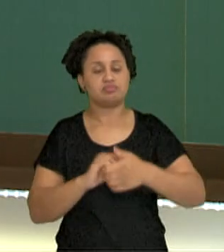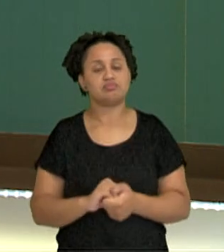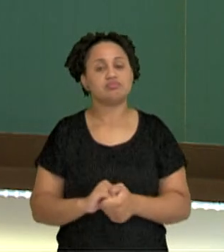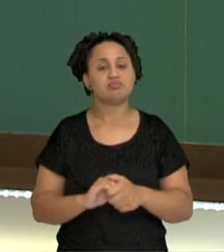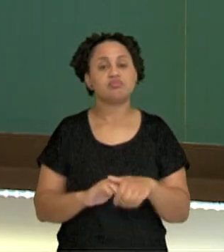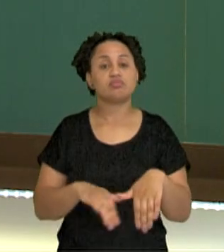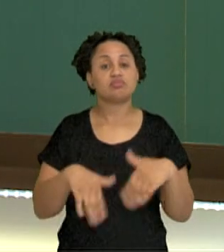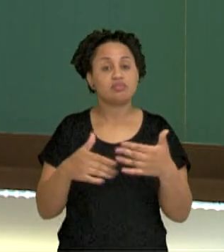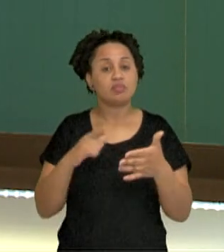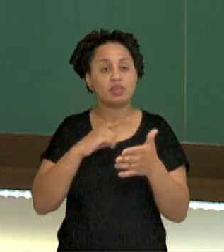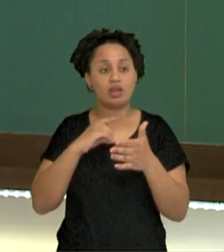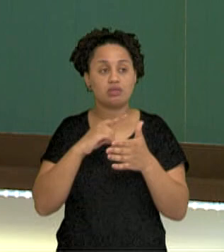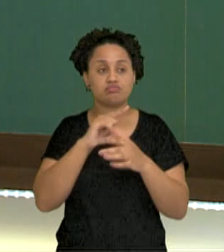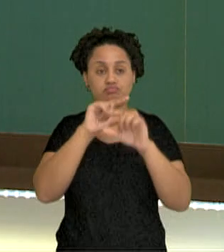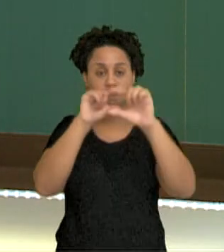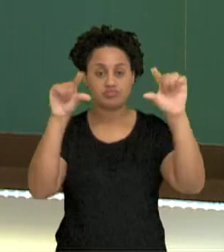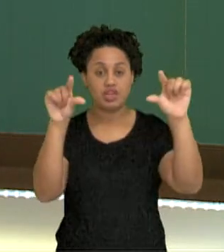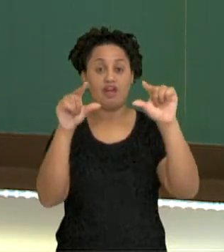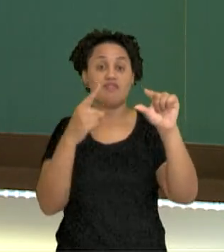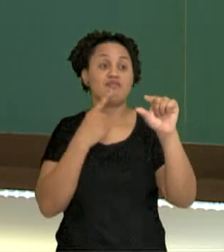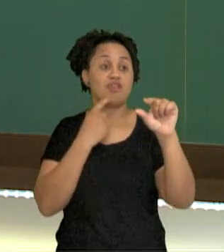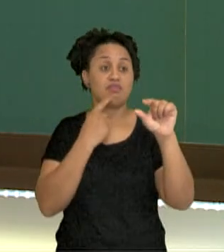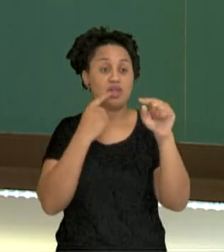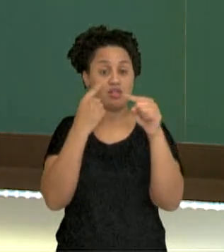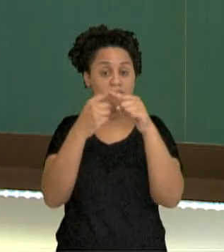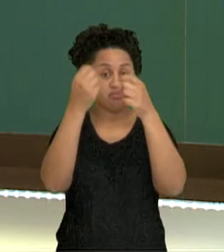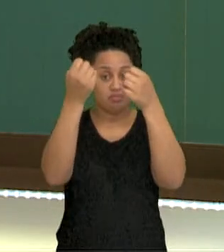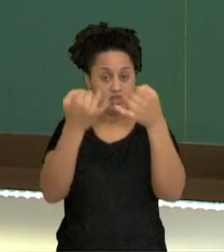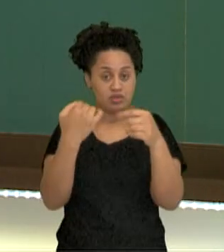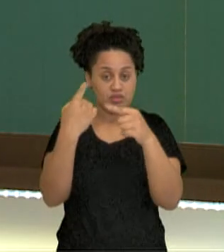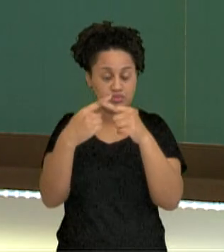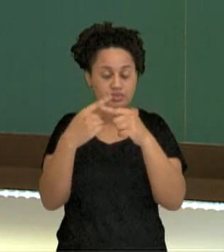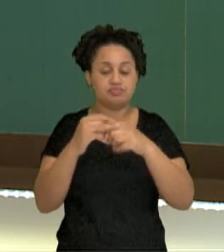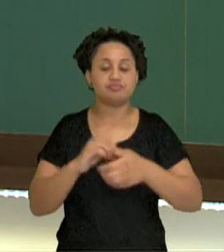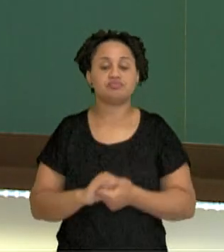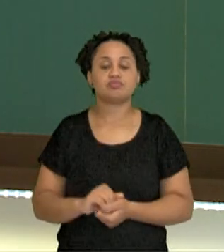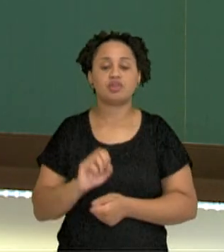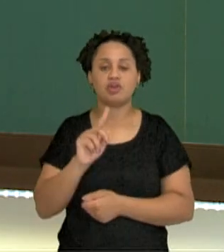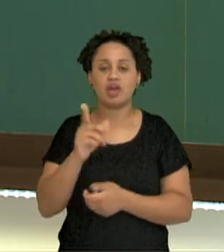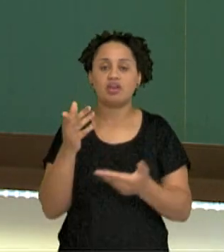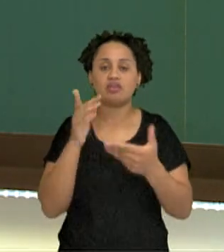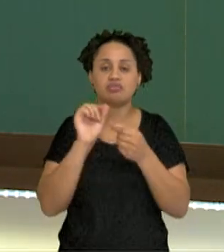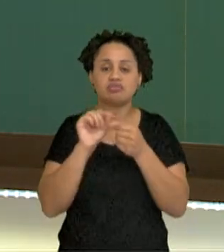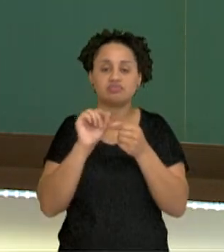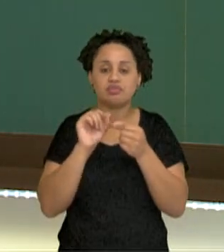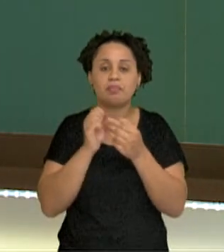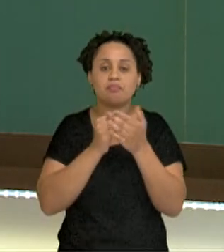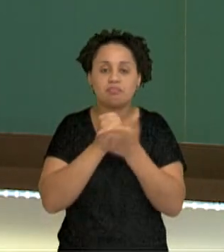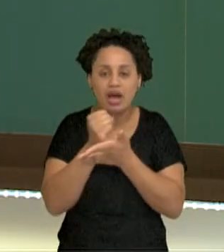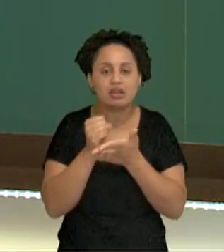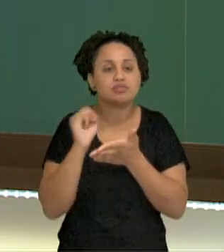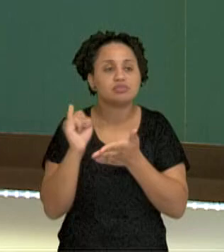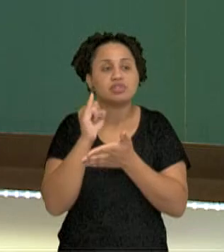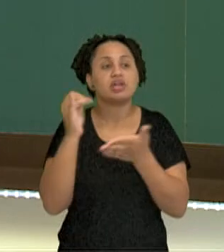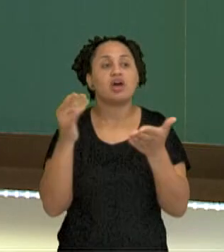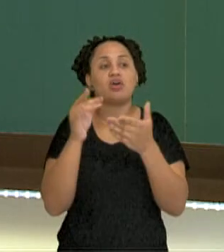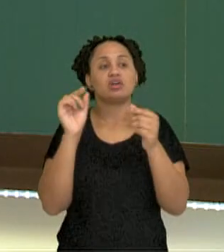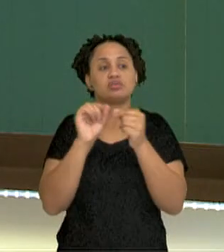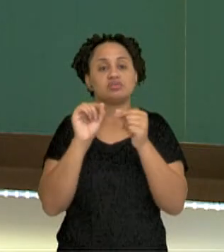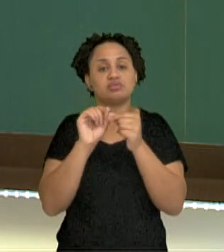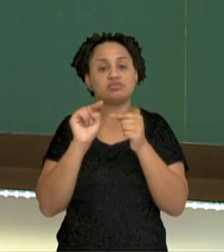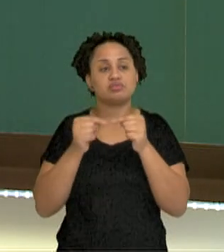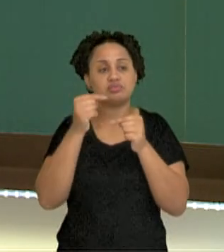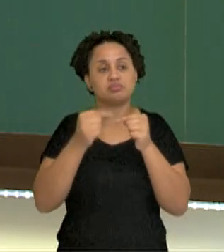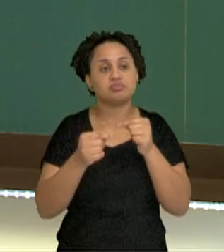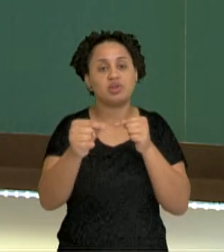lá marcado até em vermelho o porquê disso. Ok, aplicamos a relação fundamental da trigonometria, agora vamos aplicar a